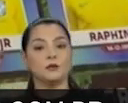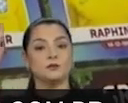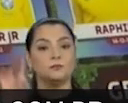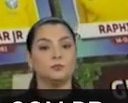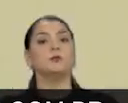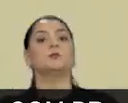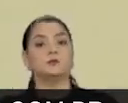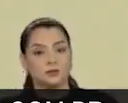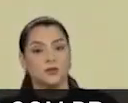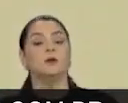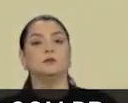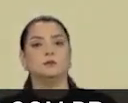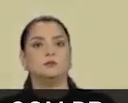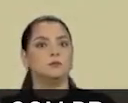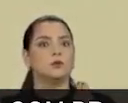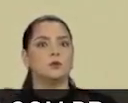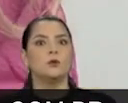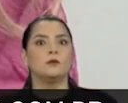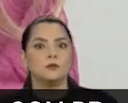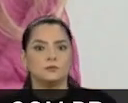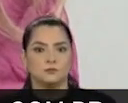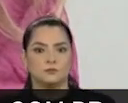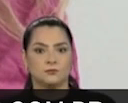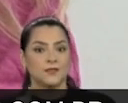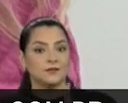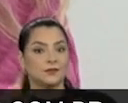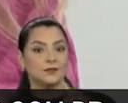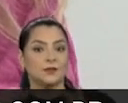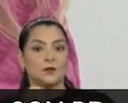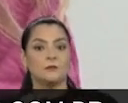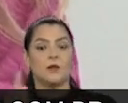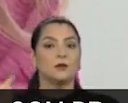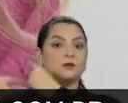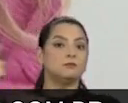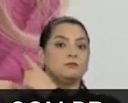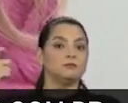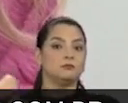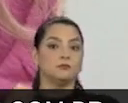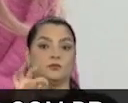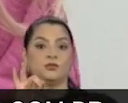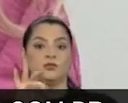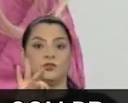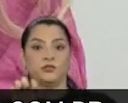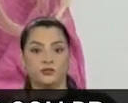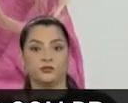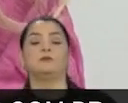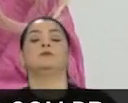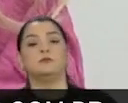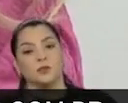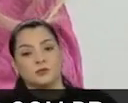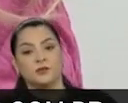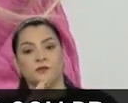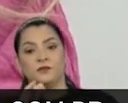dos jogadores. E como é que faz, hein? Essa seleção é feita com base nas últimas escalações do Tite. E aí a gente tem o